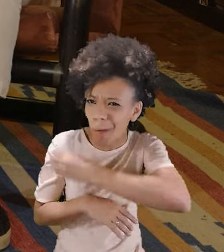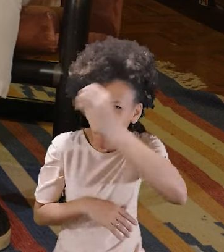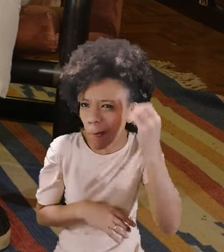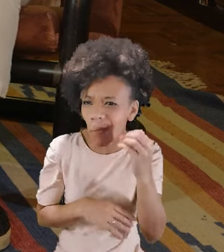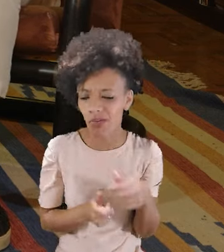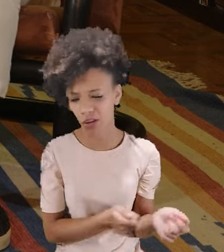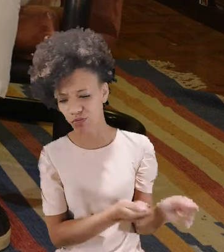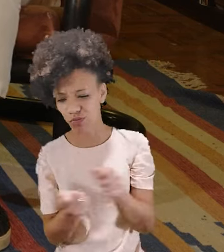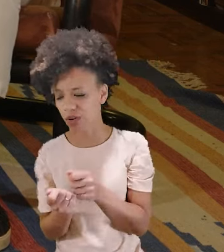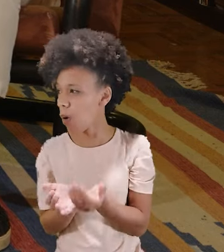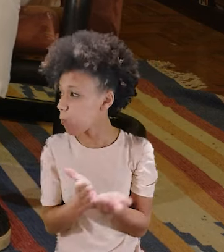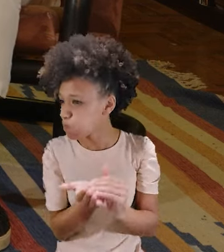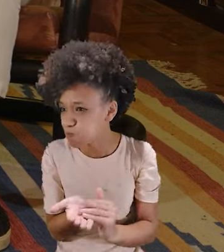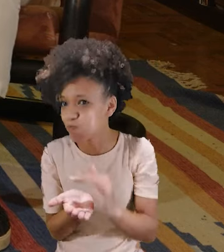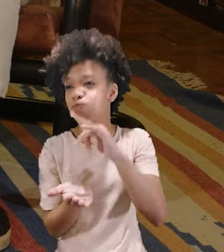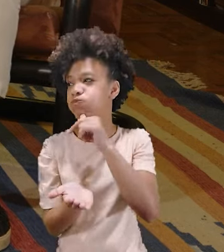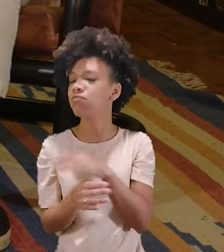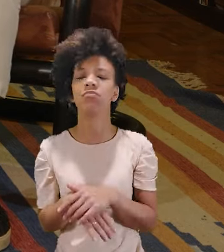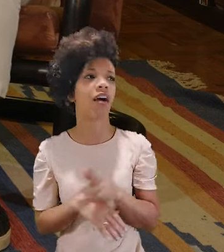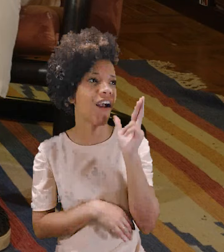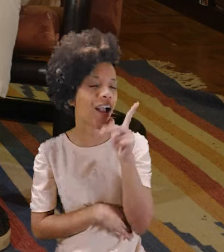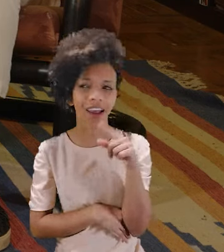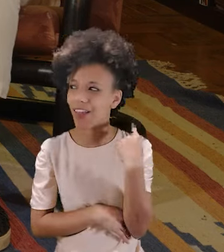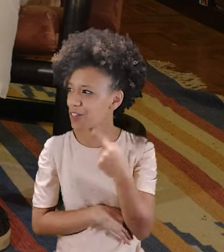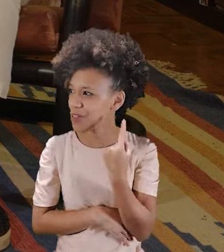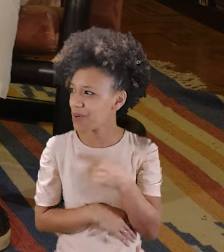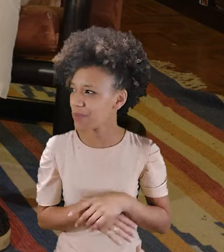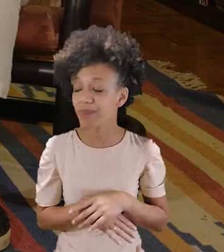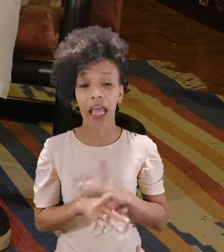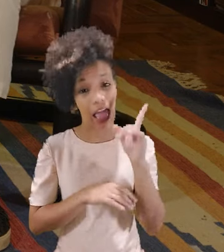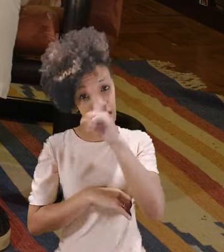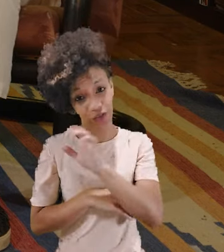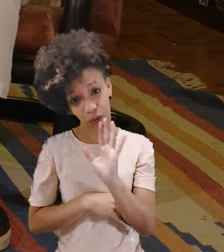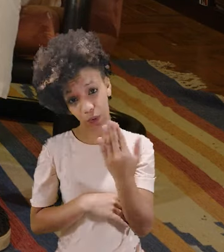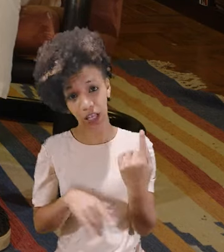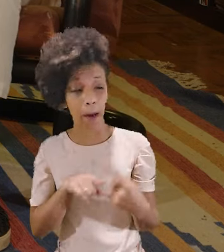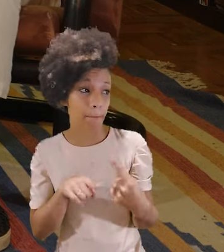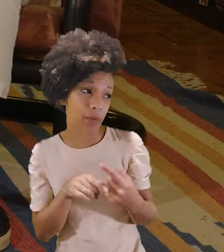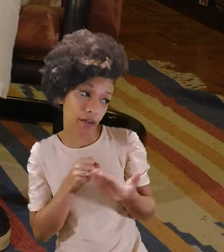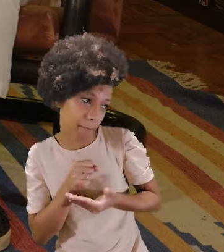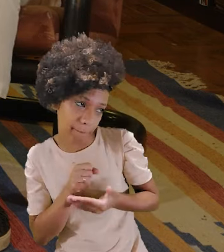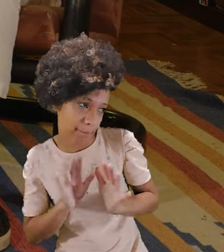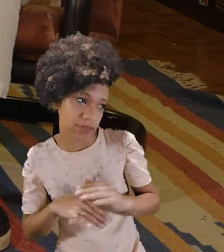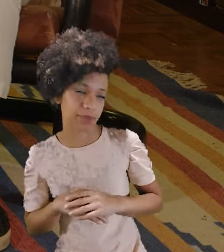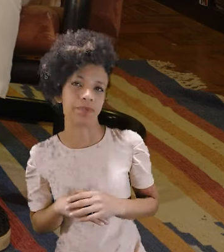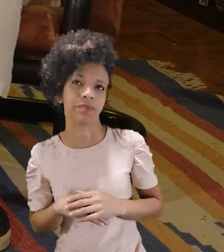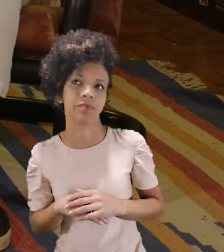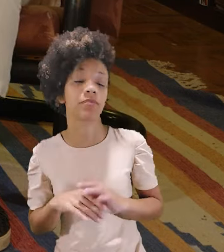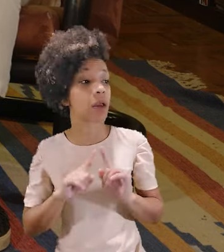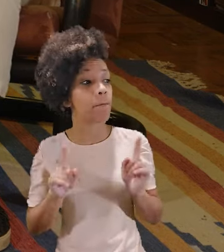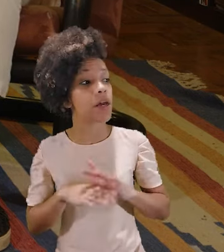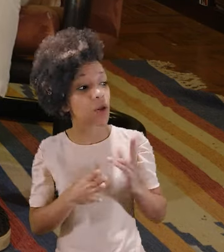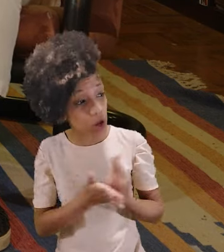tirar a carga o navio pode fazer ou não pode exatamente que assim é muito difícil acontecer porque ele é uma coisa muito básica entendeu